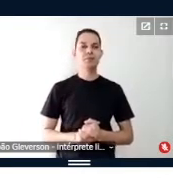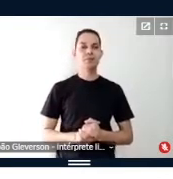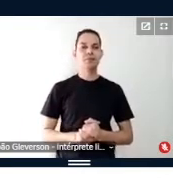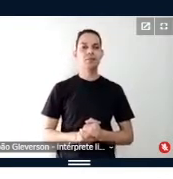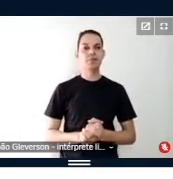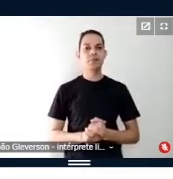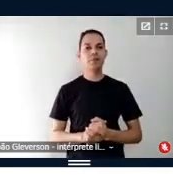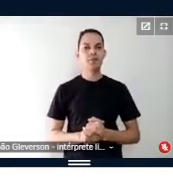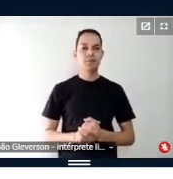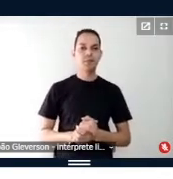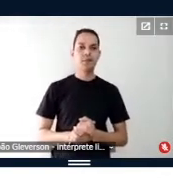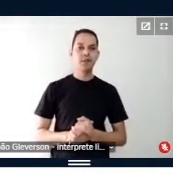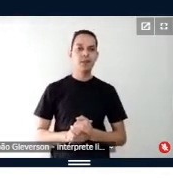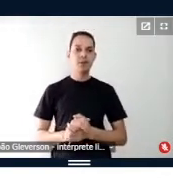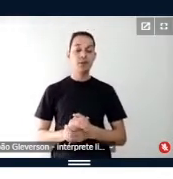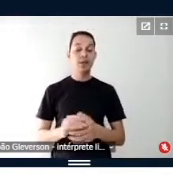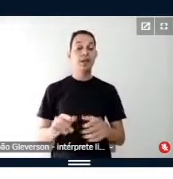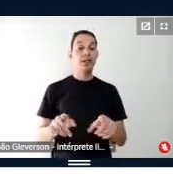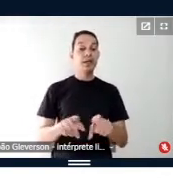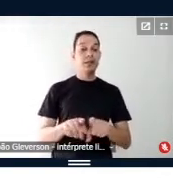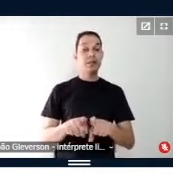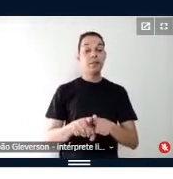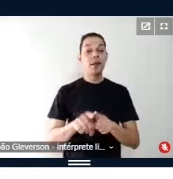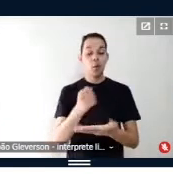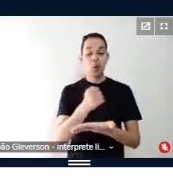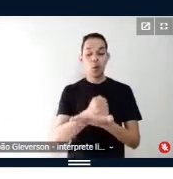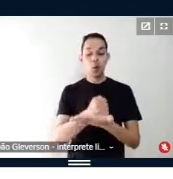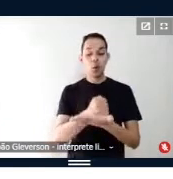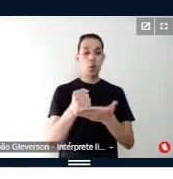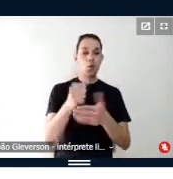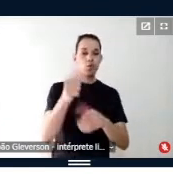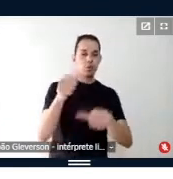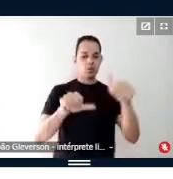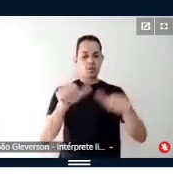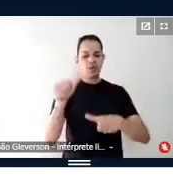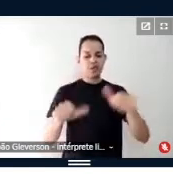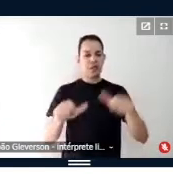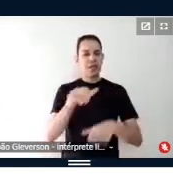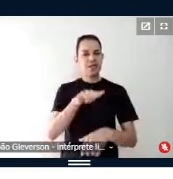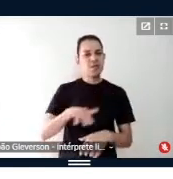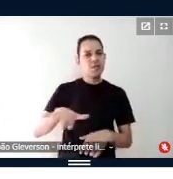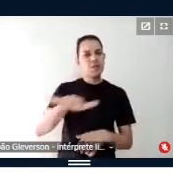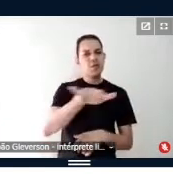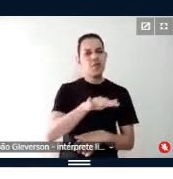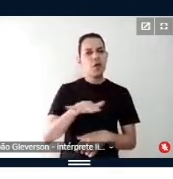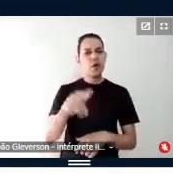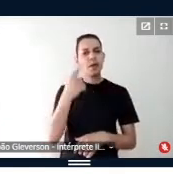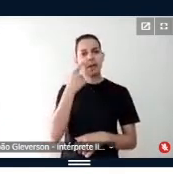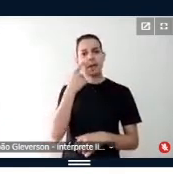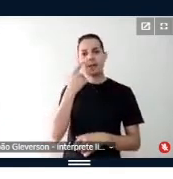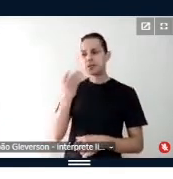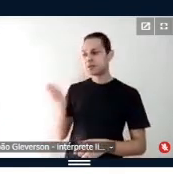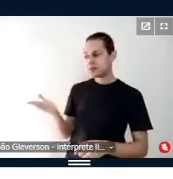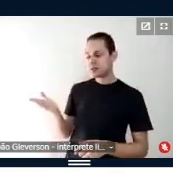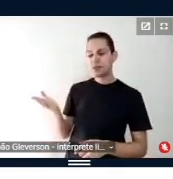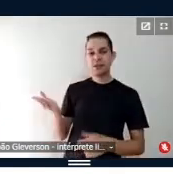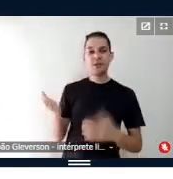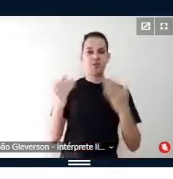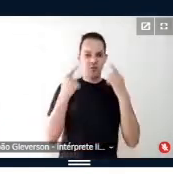e aí eu passo a análise dos contratos e aí, de forma geral, aqui eu consigo